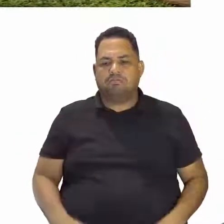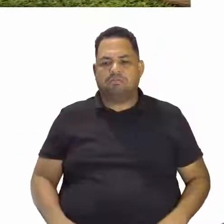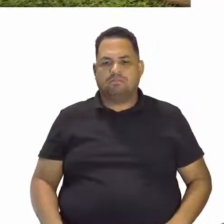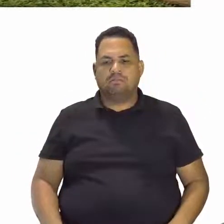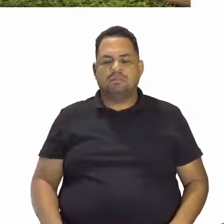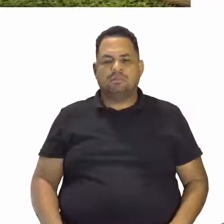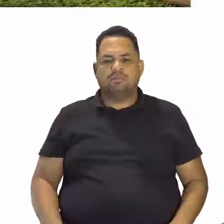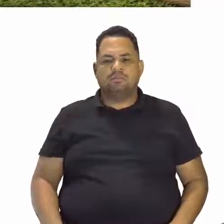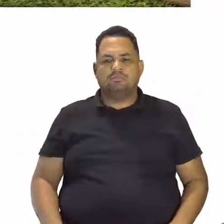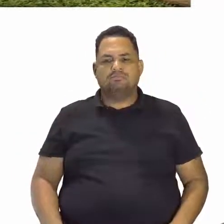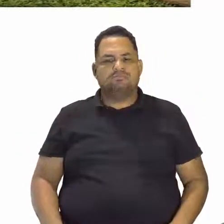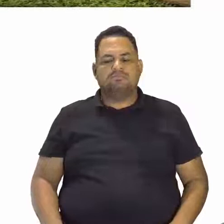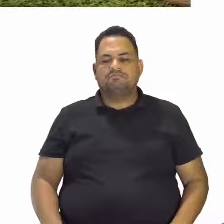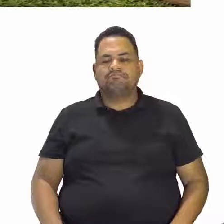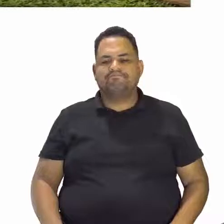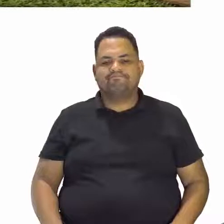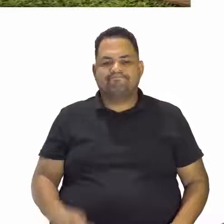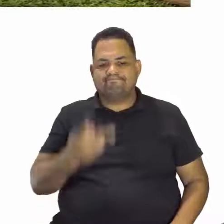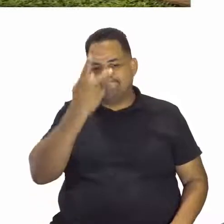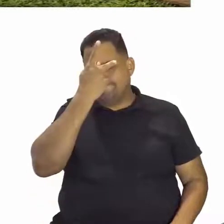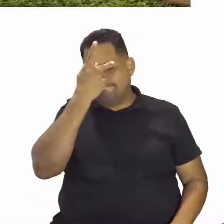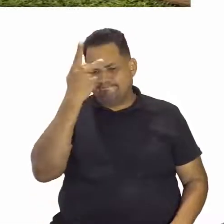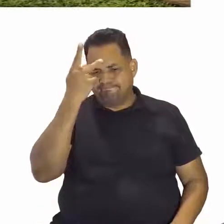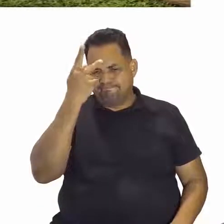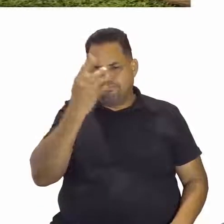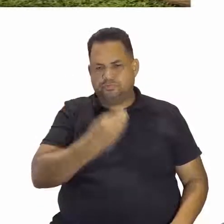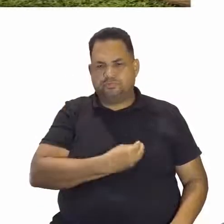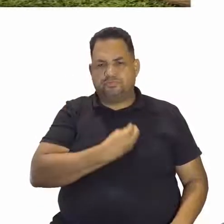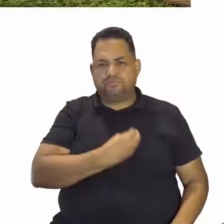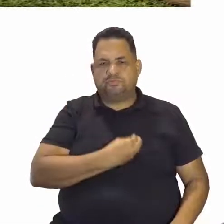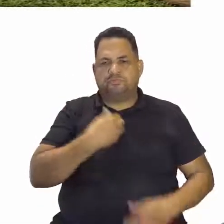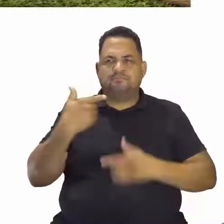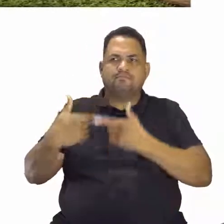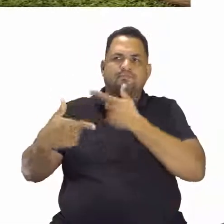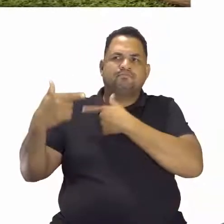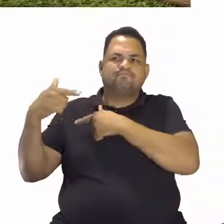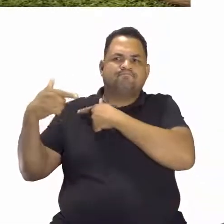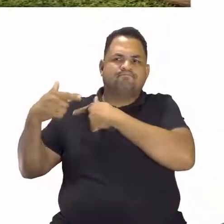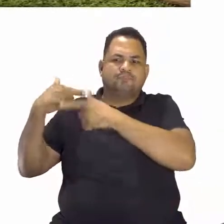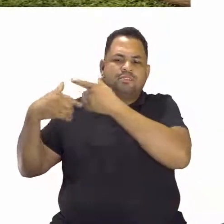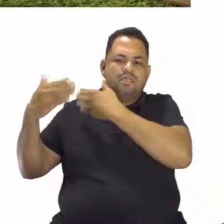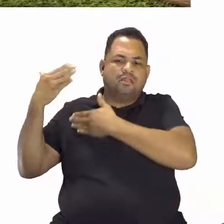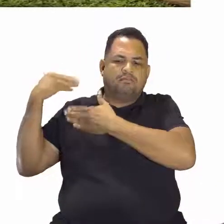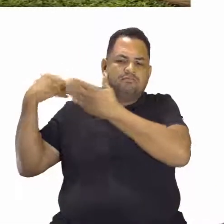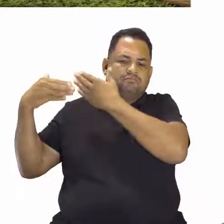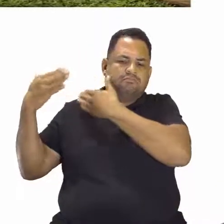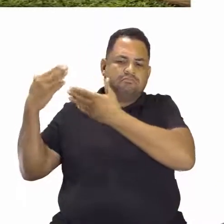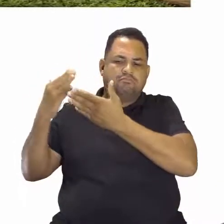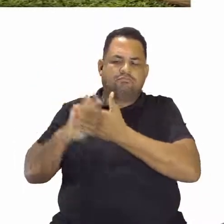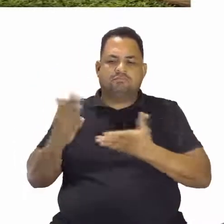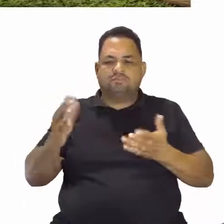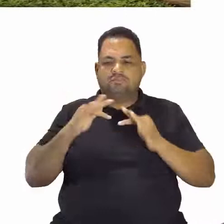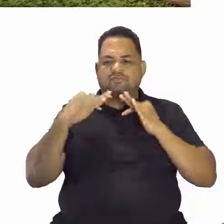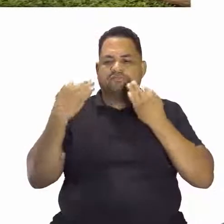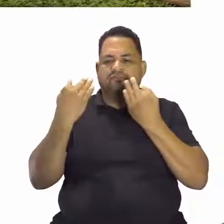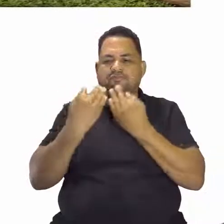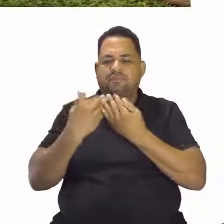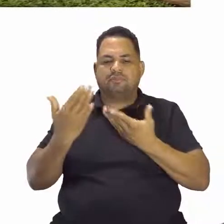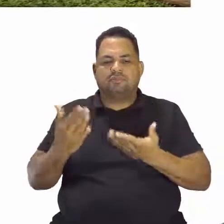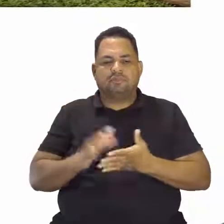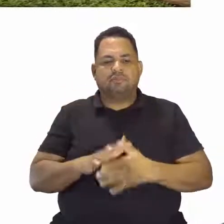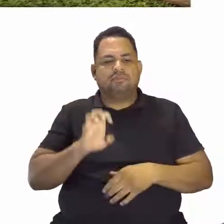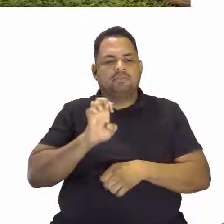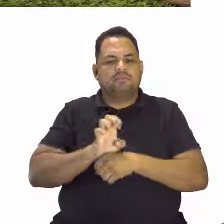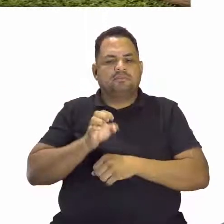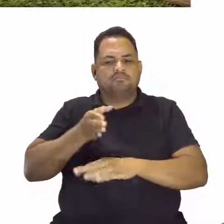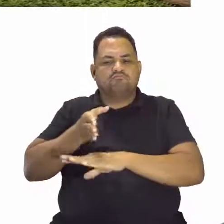Louco isso, né? As pessoas que viveram, a sua ancestralidade está toda ligada àquele rio. E o Estado, quando entra,